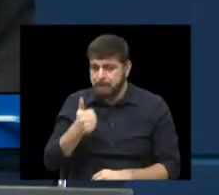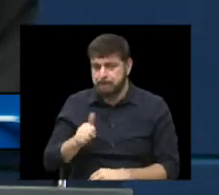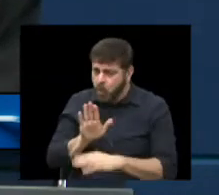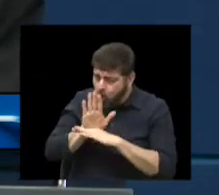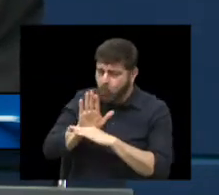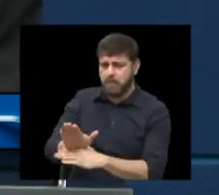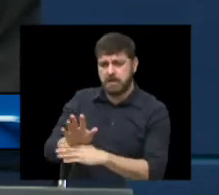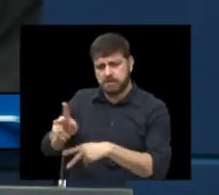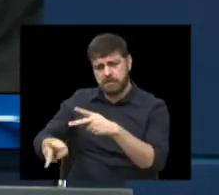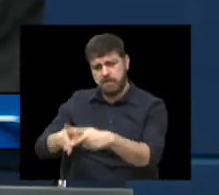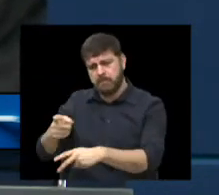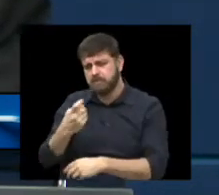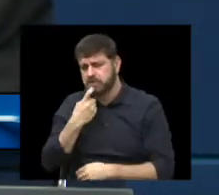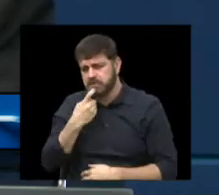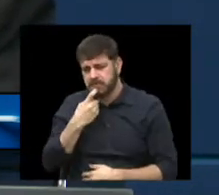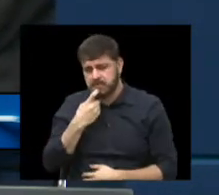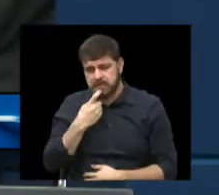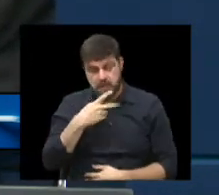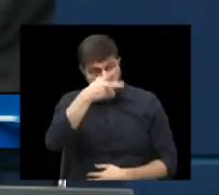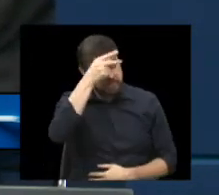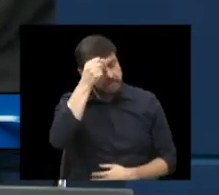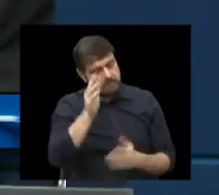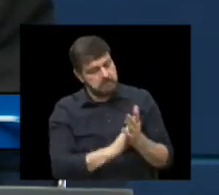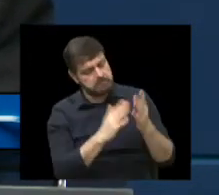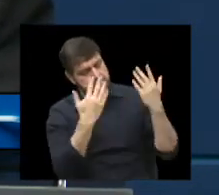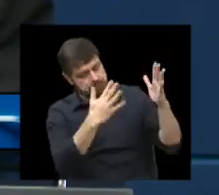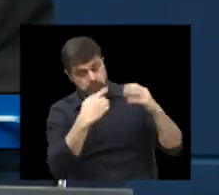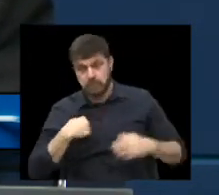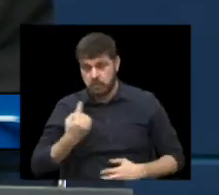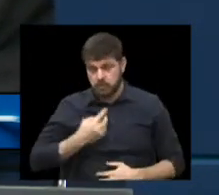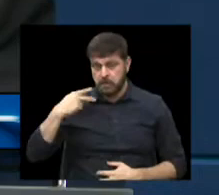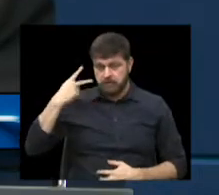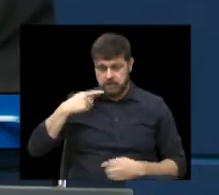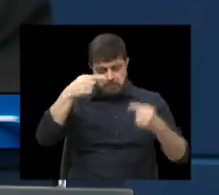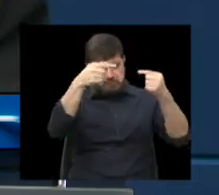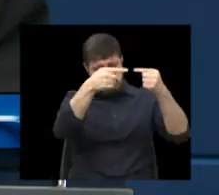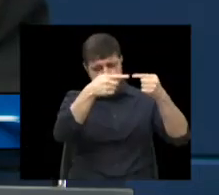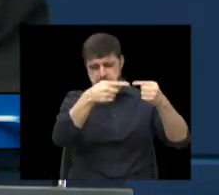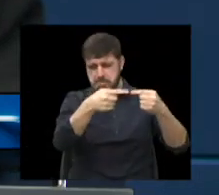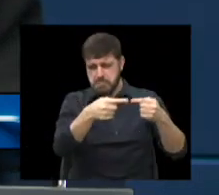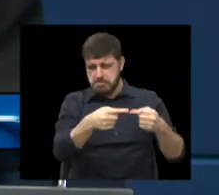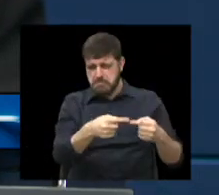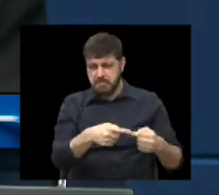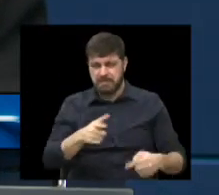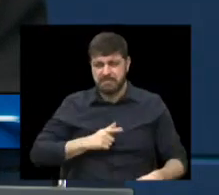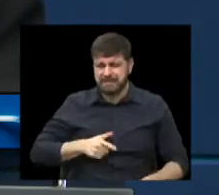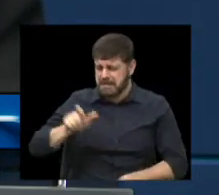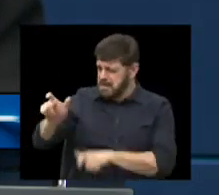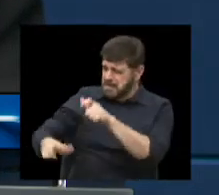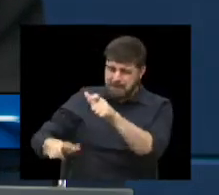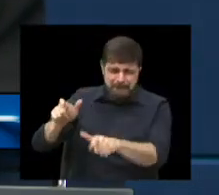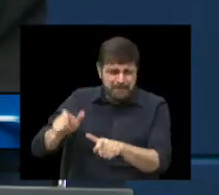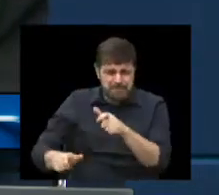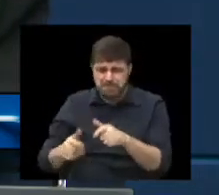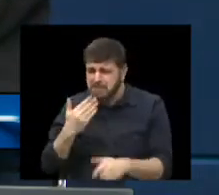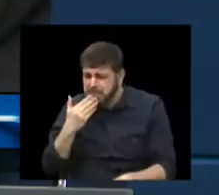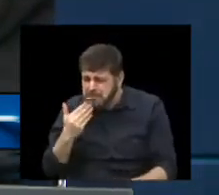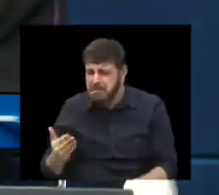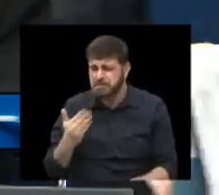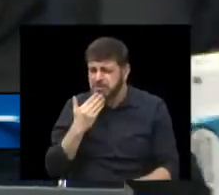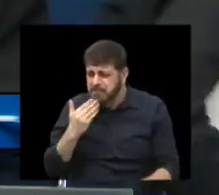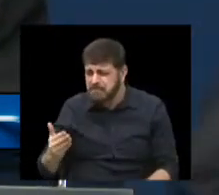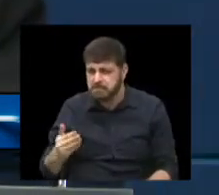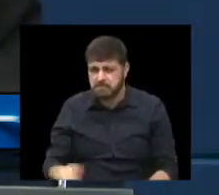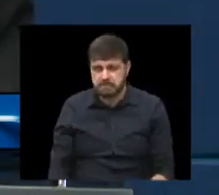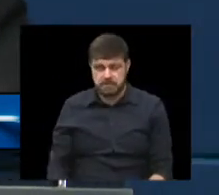parabenizar, não só pelo envio, porque nós, vereadores, também concordamos, são milhares de pessoas solicitando, e aqui